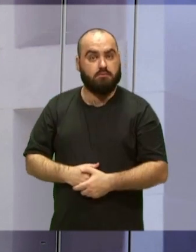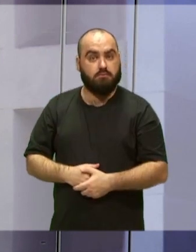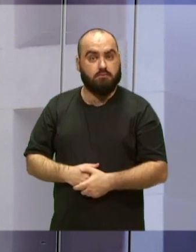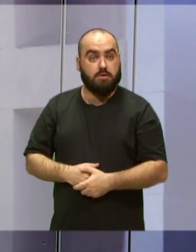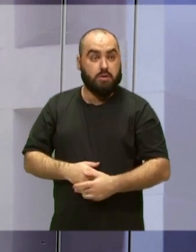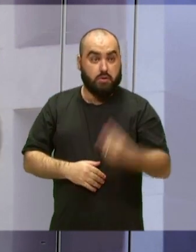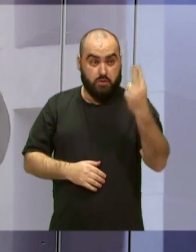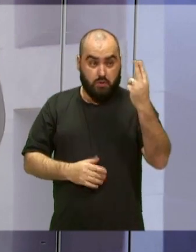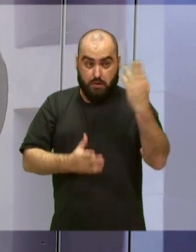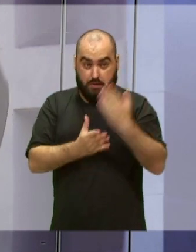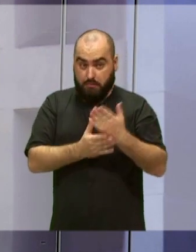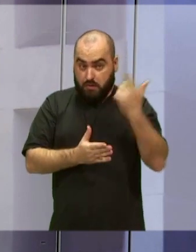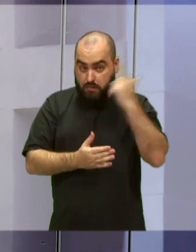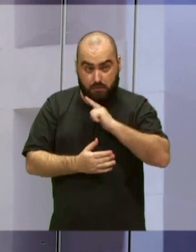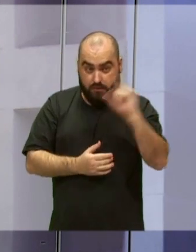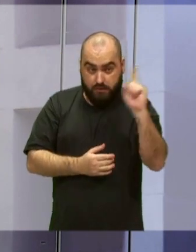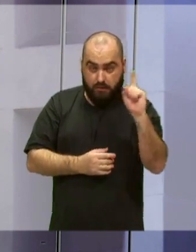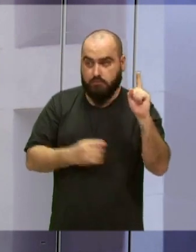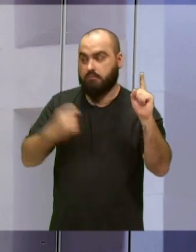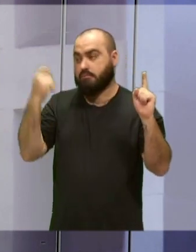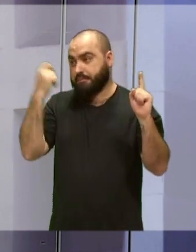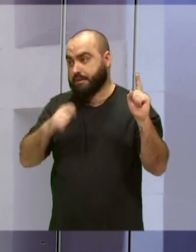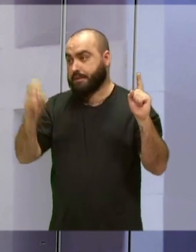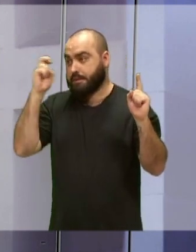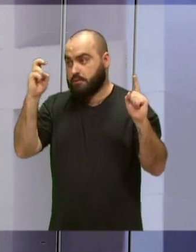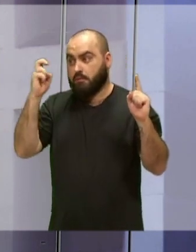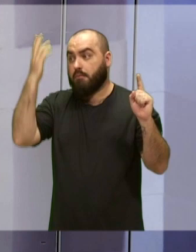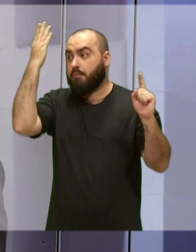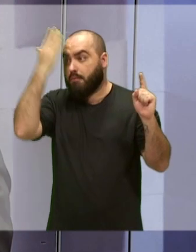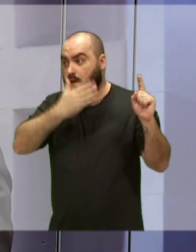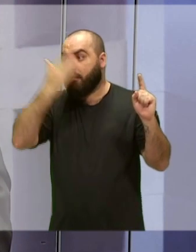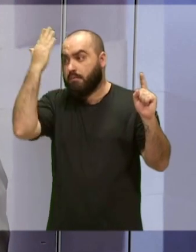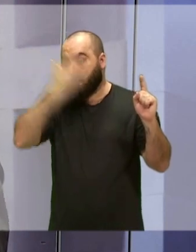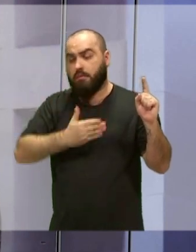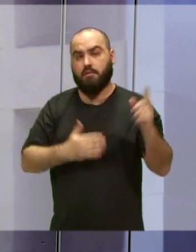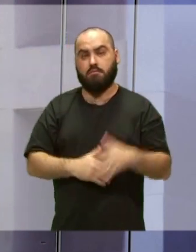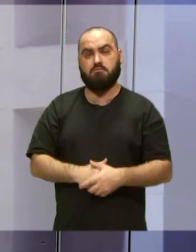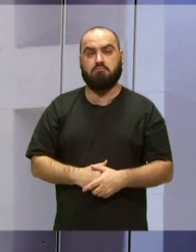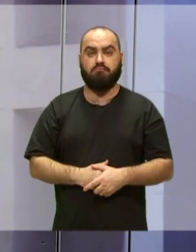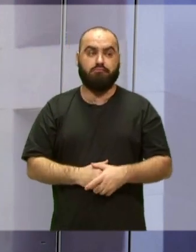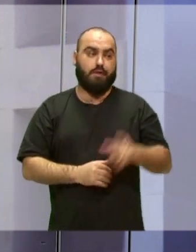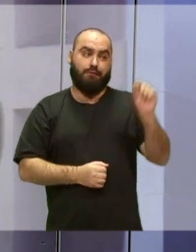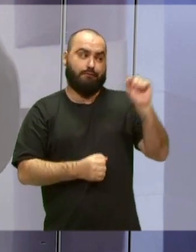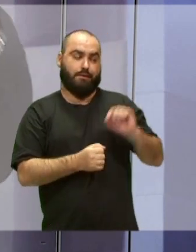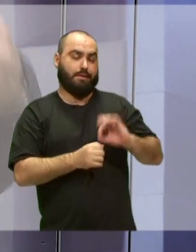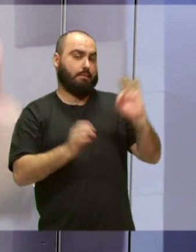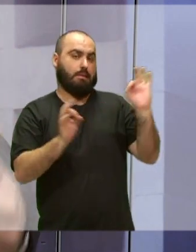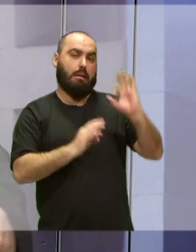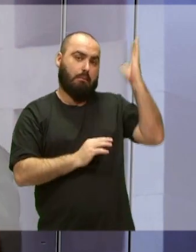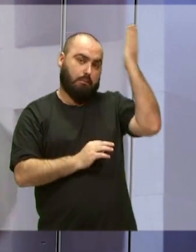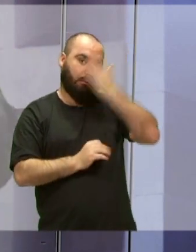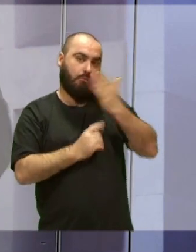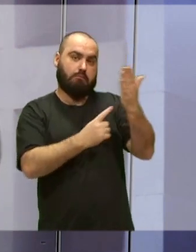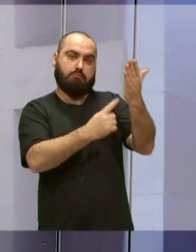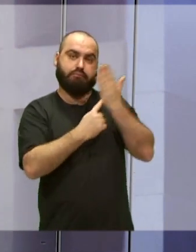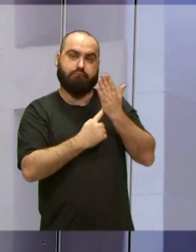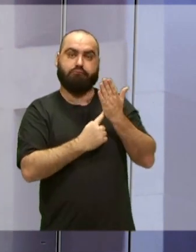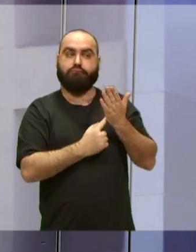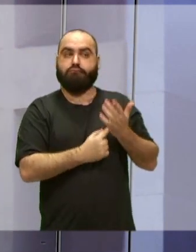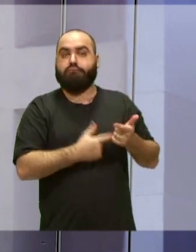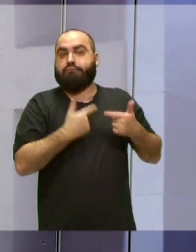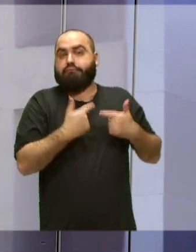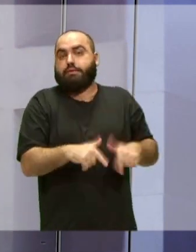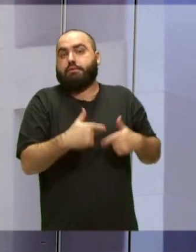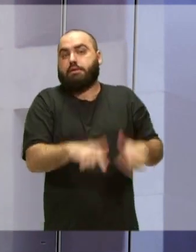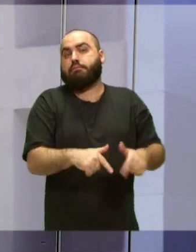dava para fazer não não não tem que ser cin tem que então prove comprove Não comprovaram por conta de uma Emenda que eu